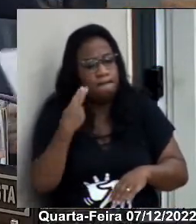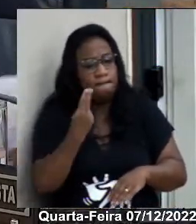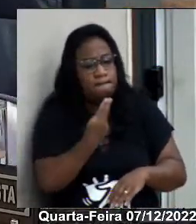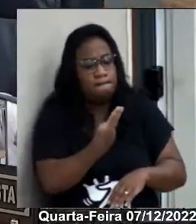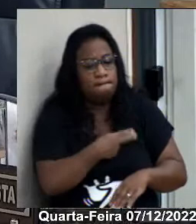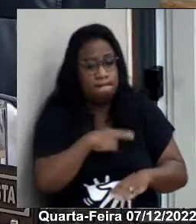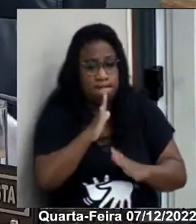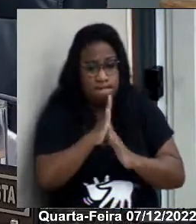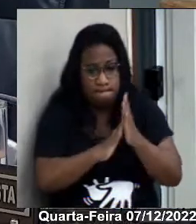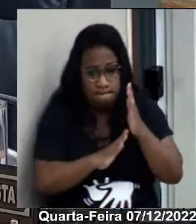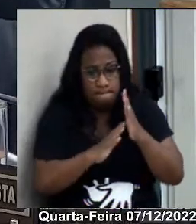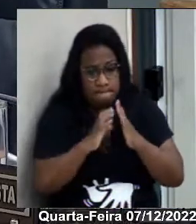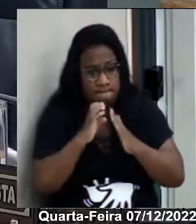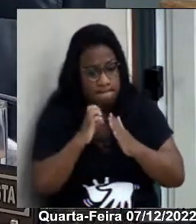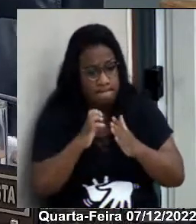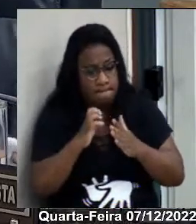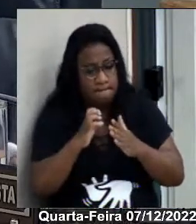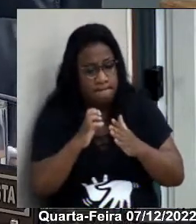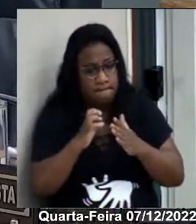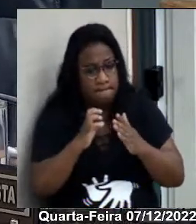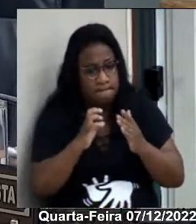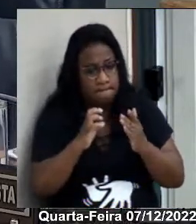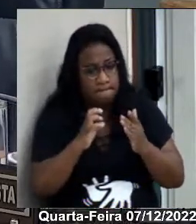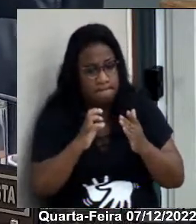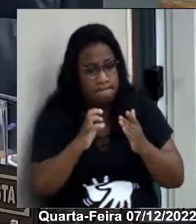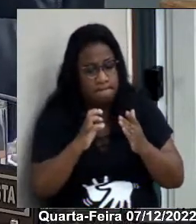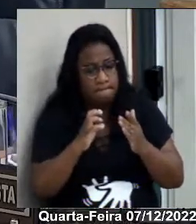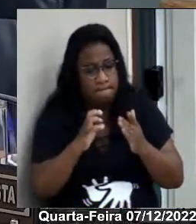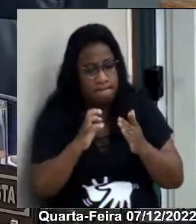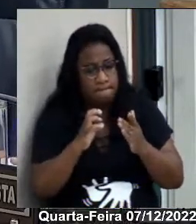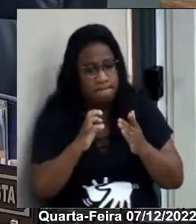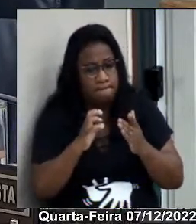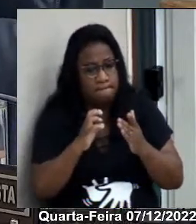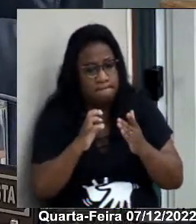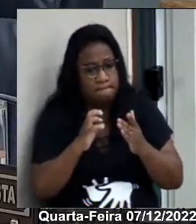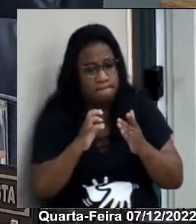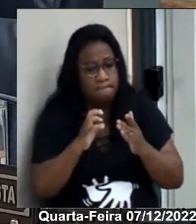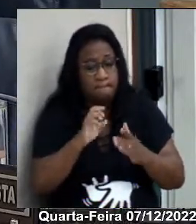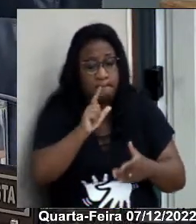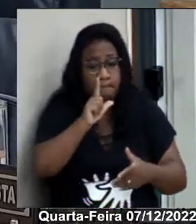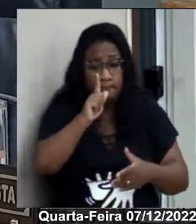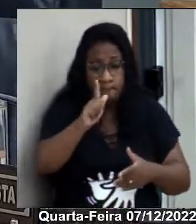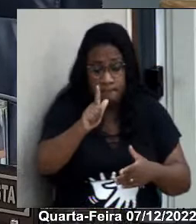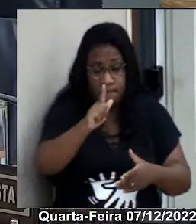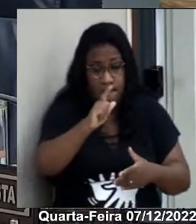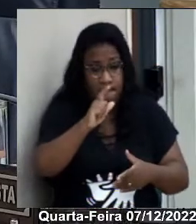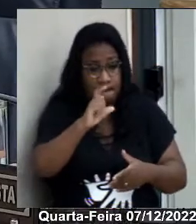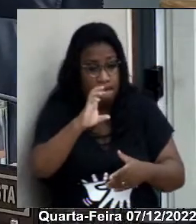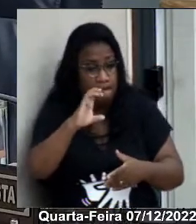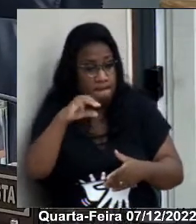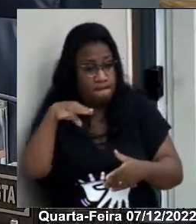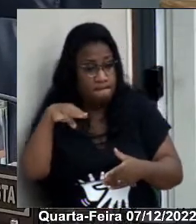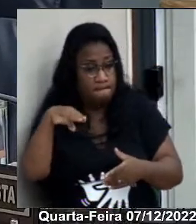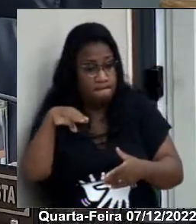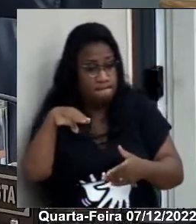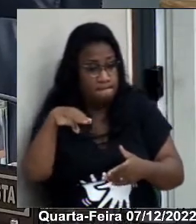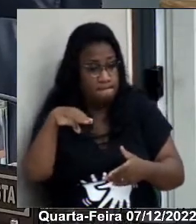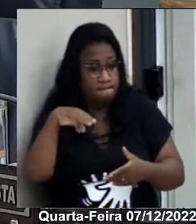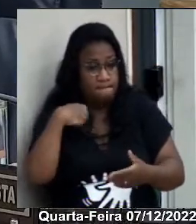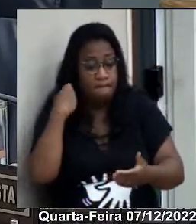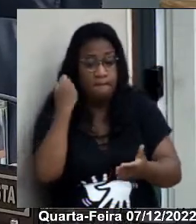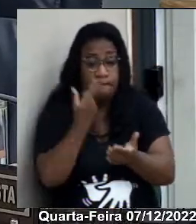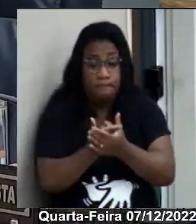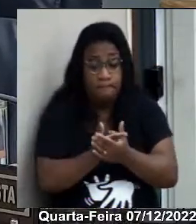nossa cidade. E as classes, né? GCM também é servidor público. GCM também está com medo, né? Quando o prefeito não paga a